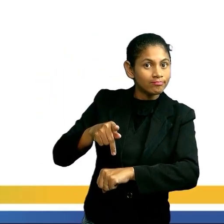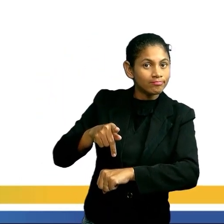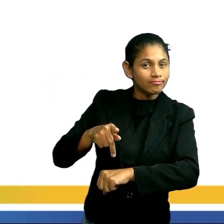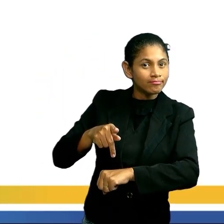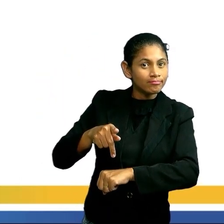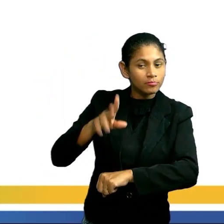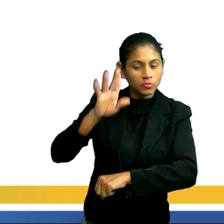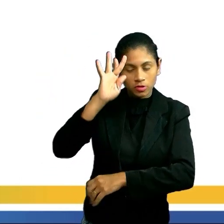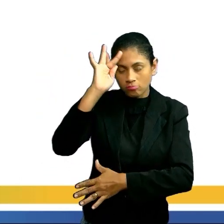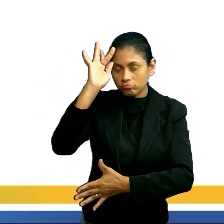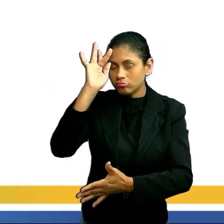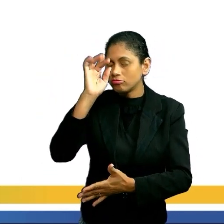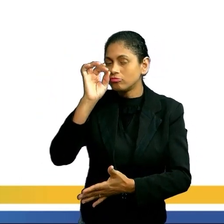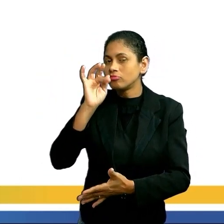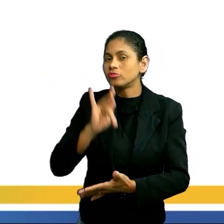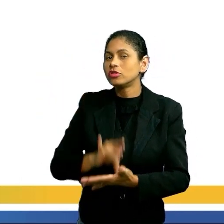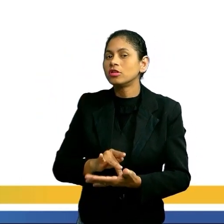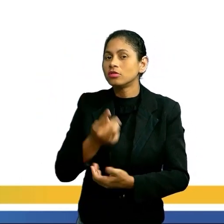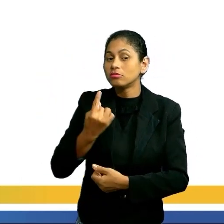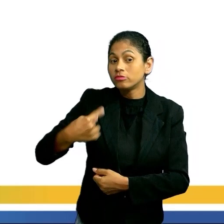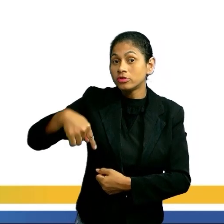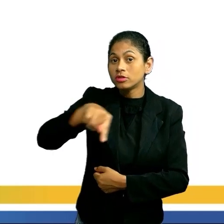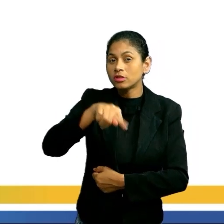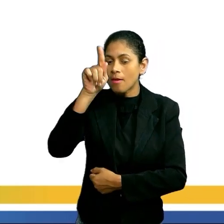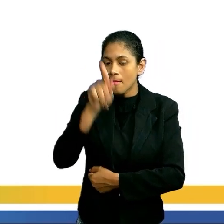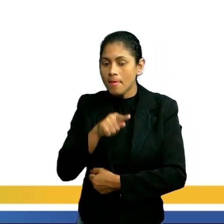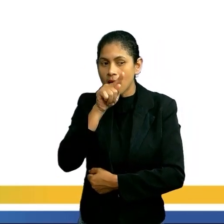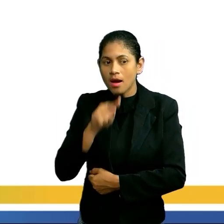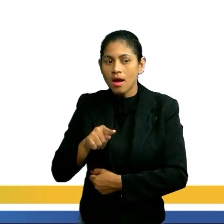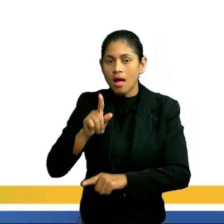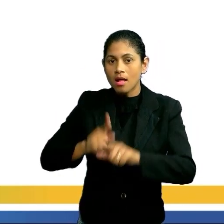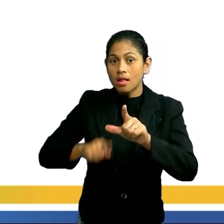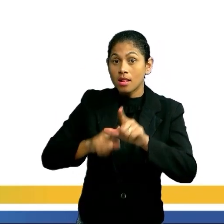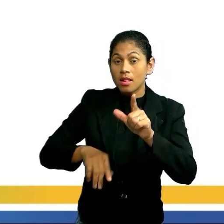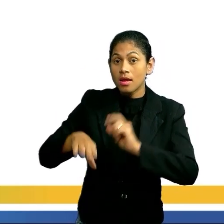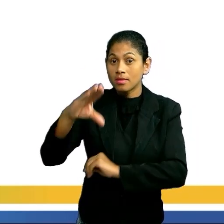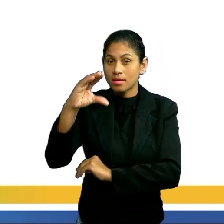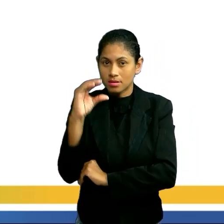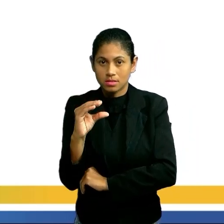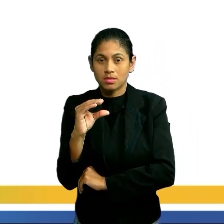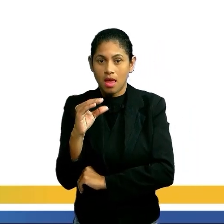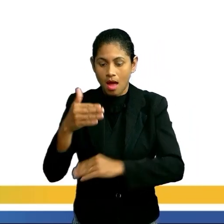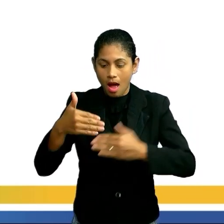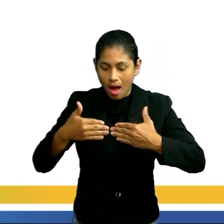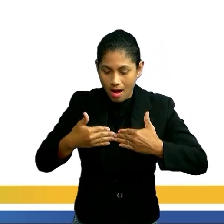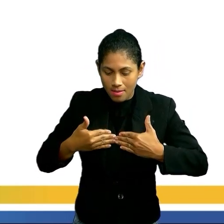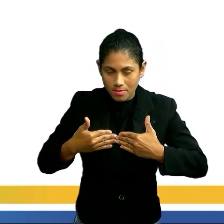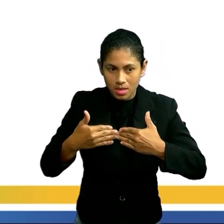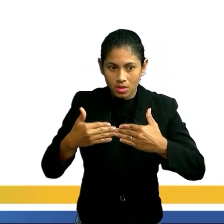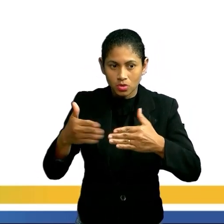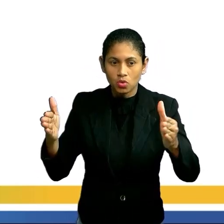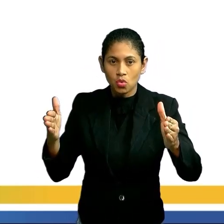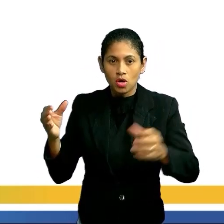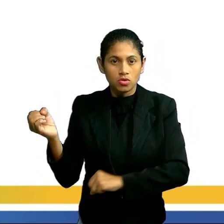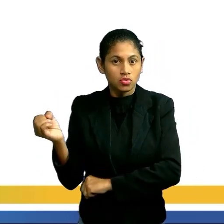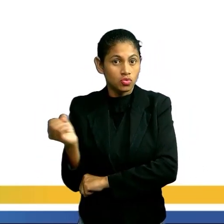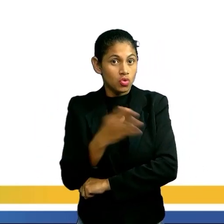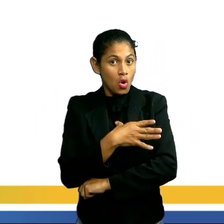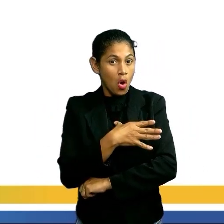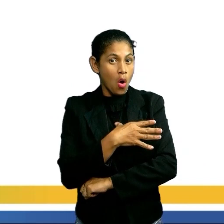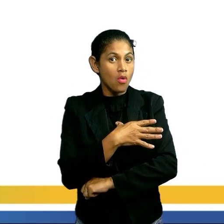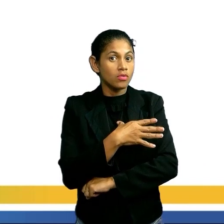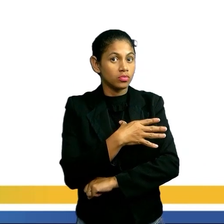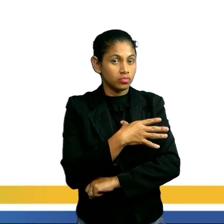marcaram, né, a letra C, a abertura do nosso mercado. Lembra as alianças com os Estados Unidos?